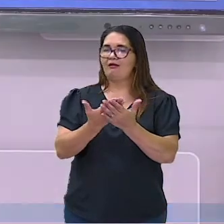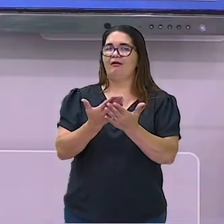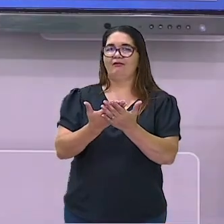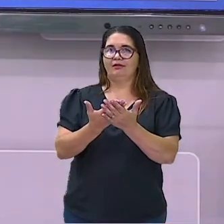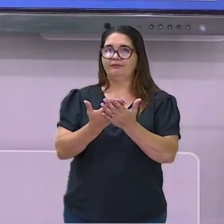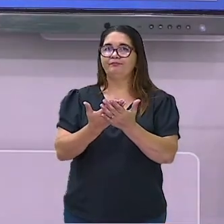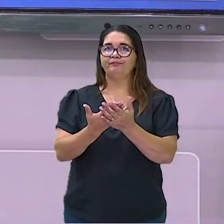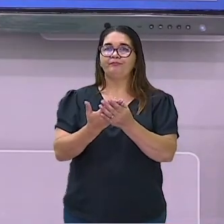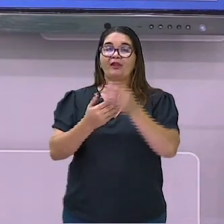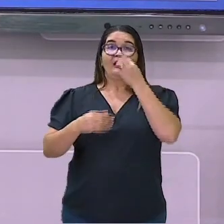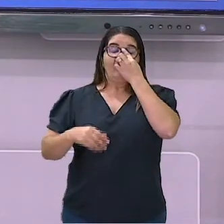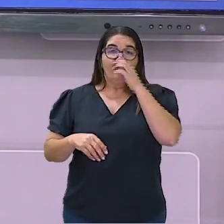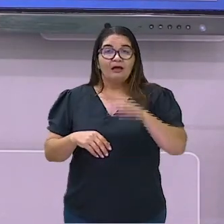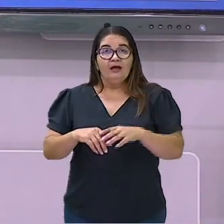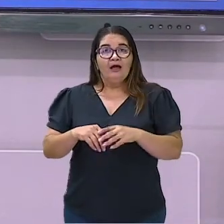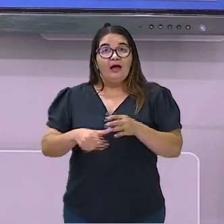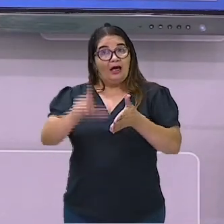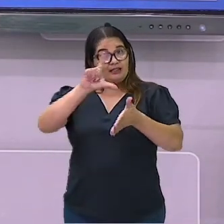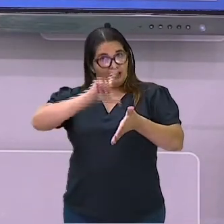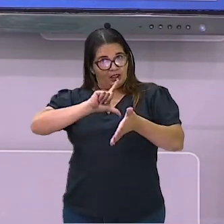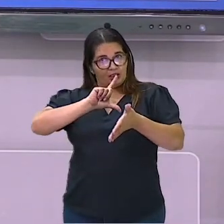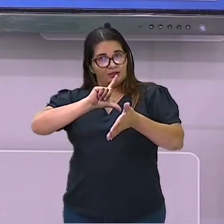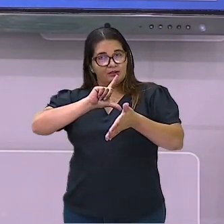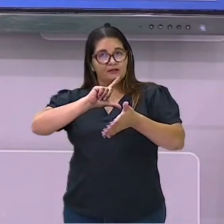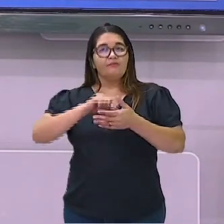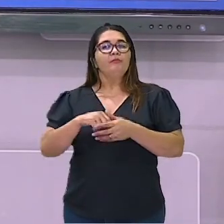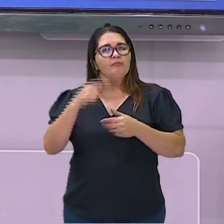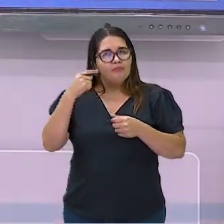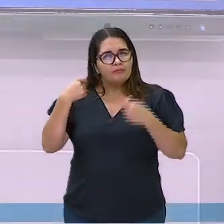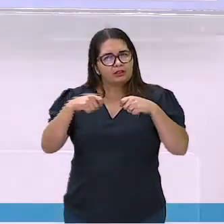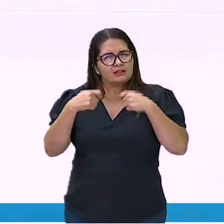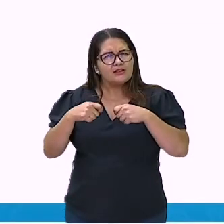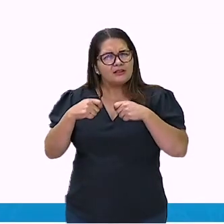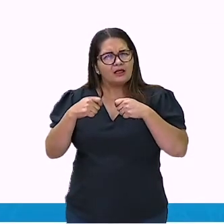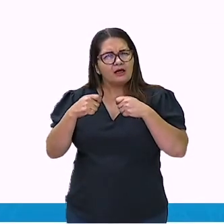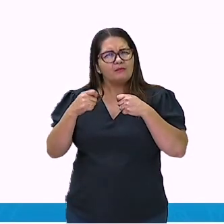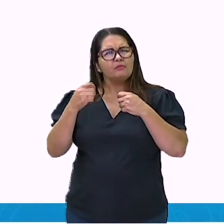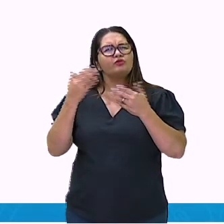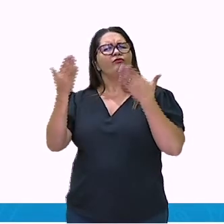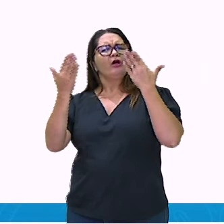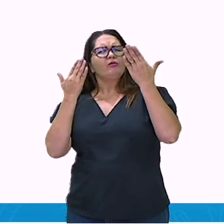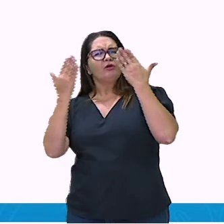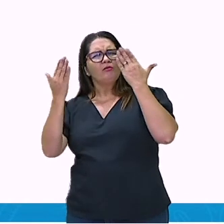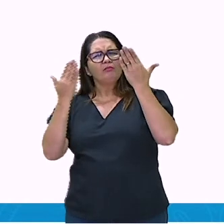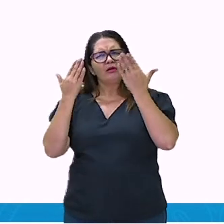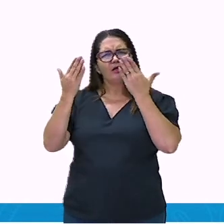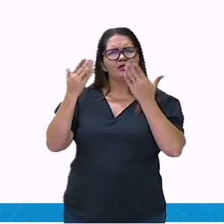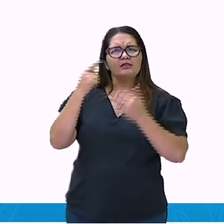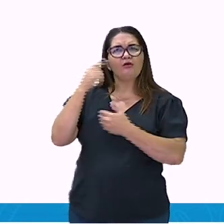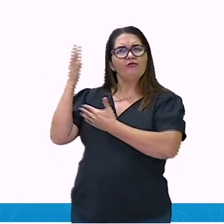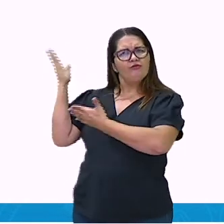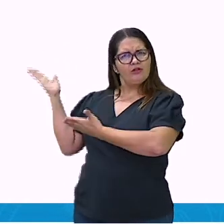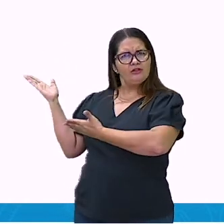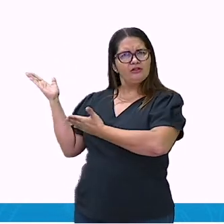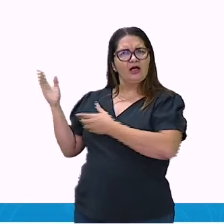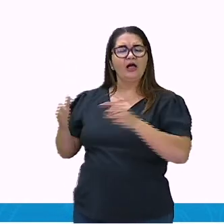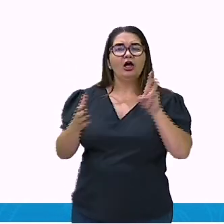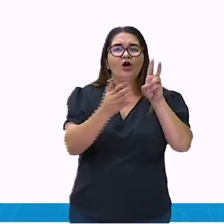vamos ver também essa imagem aqui, do indígena